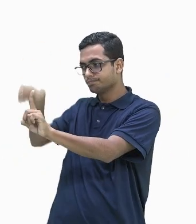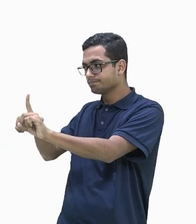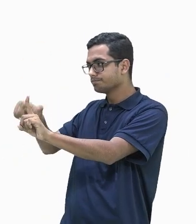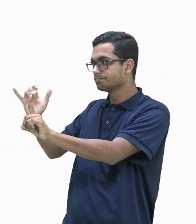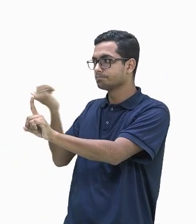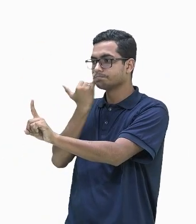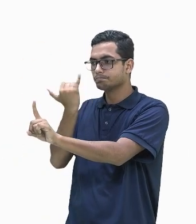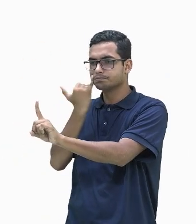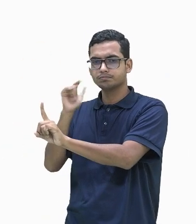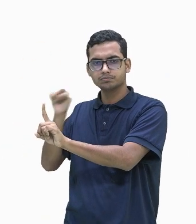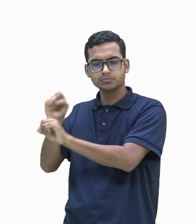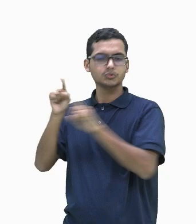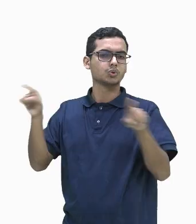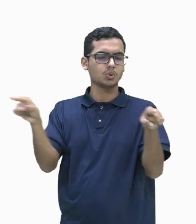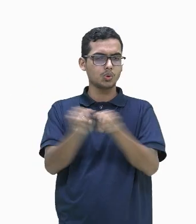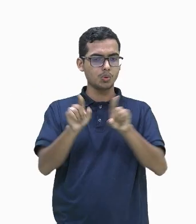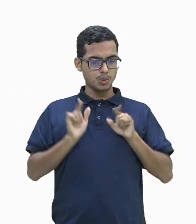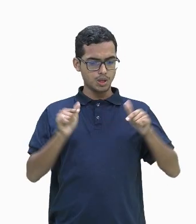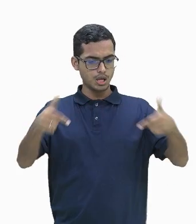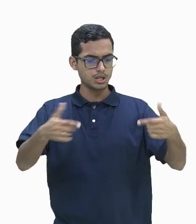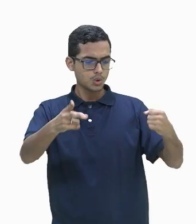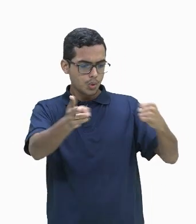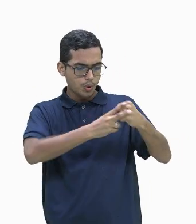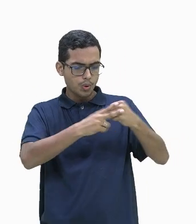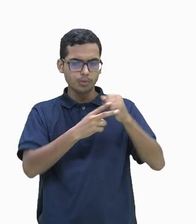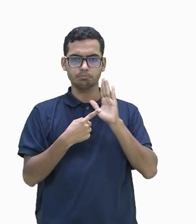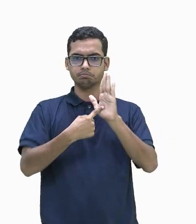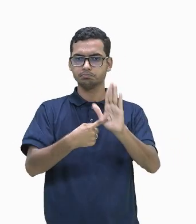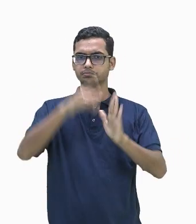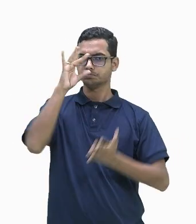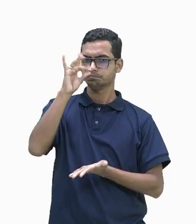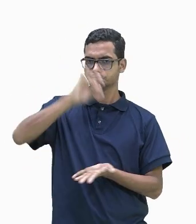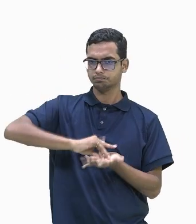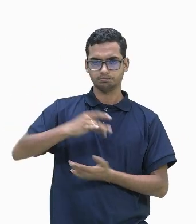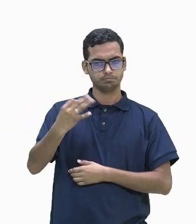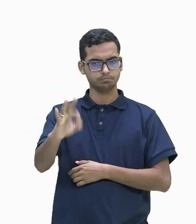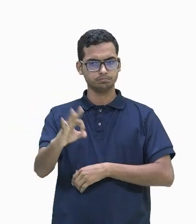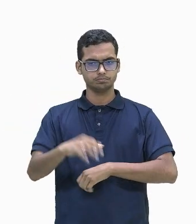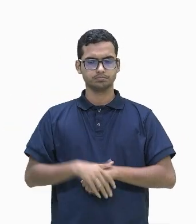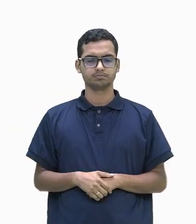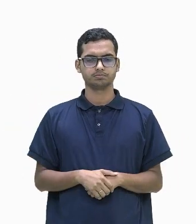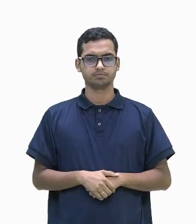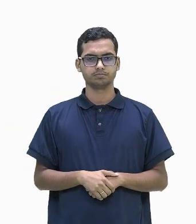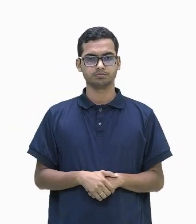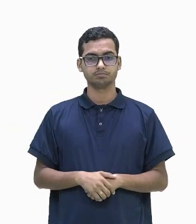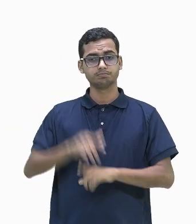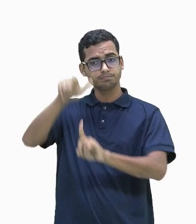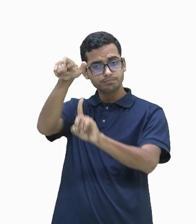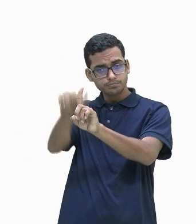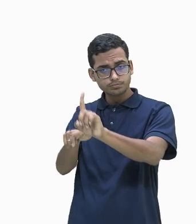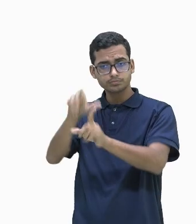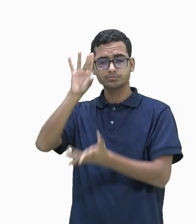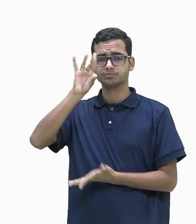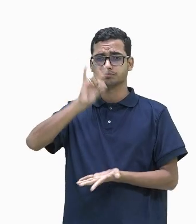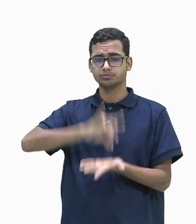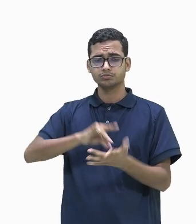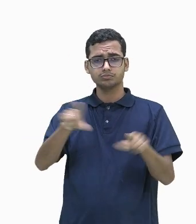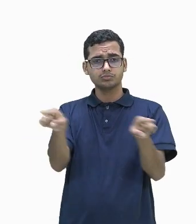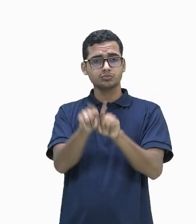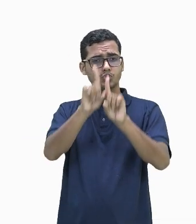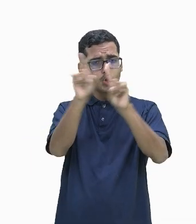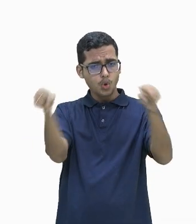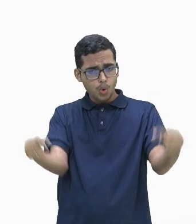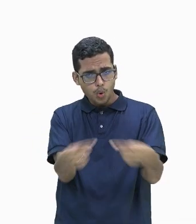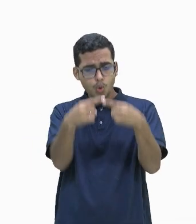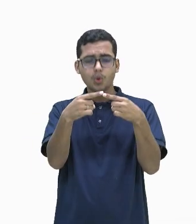observamos ali a ação verbal, a atividade verbal, tá? E assim como o sujeito, de acordo com a